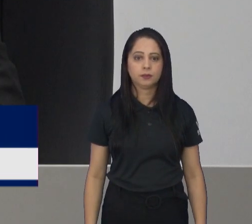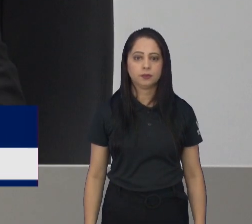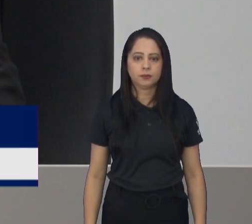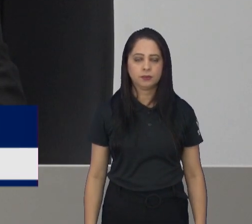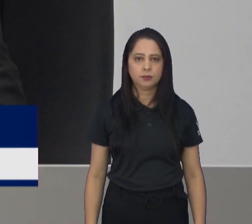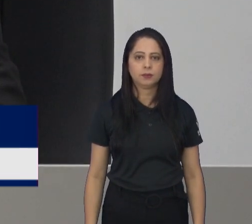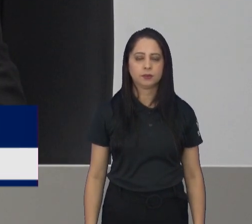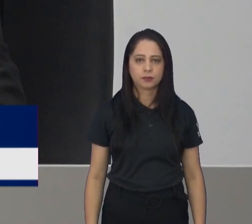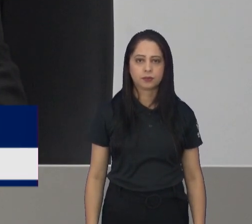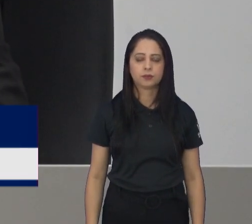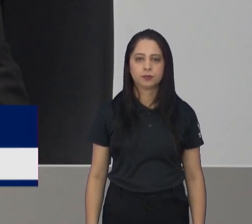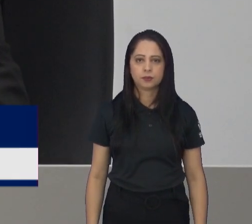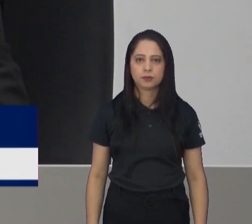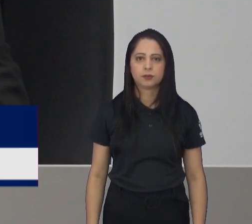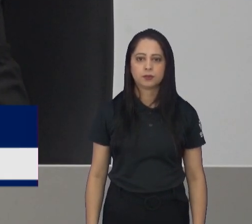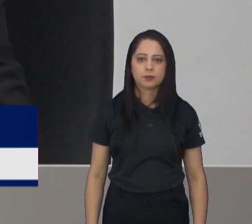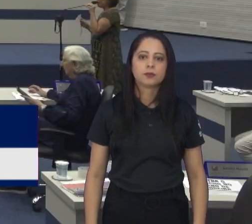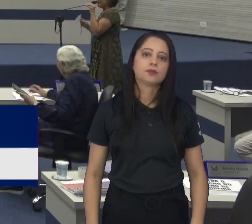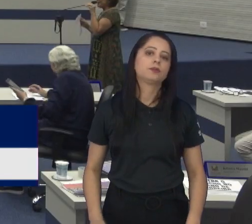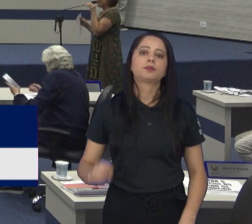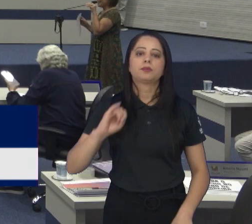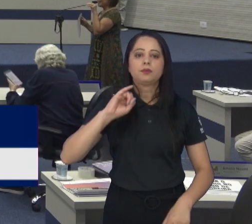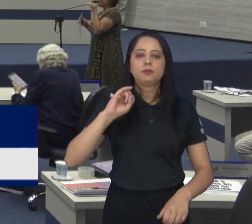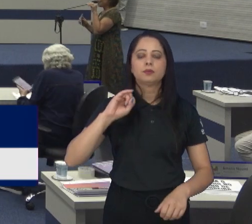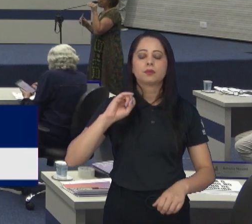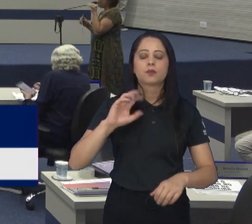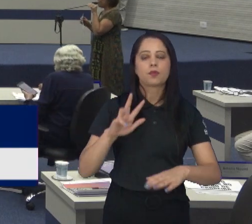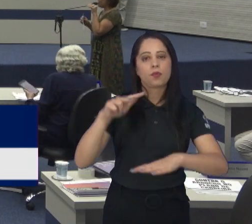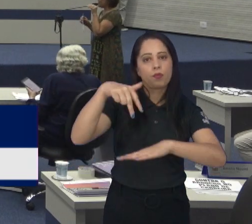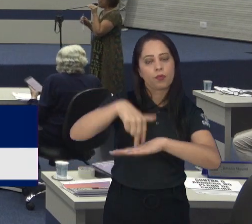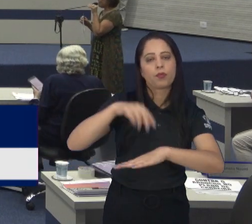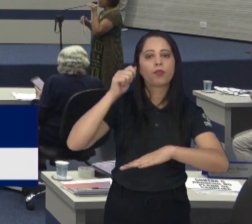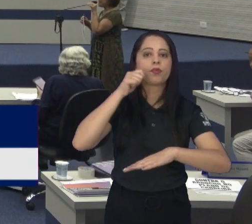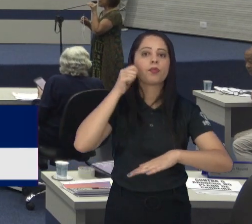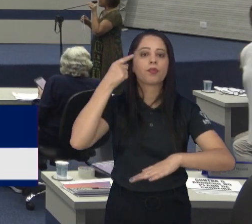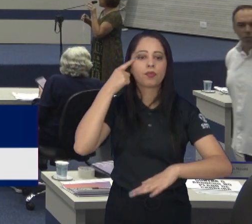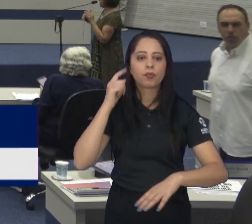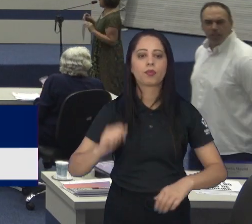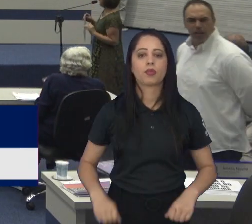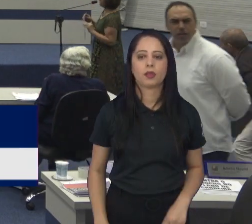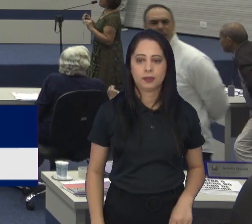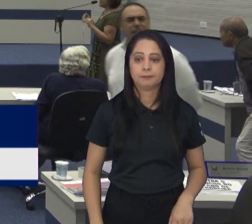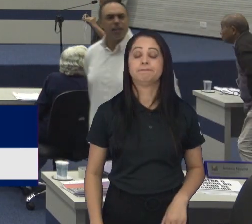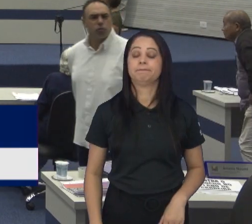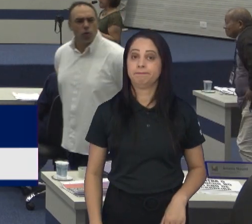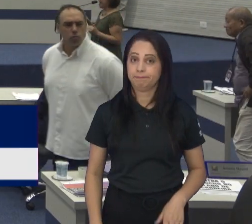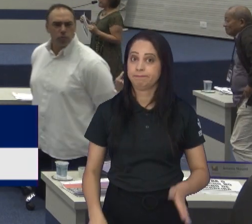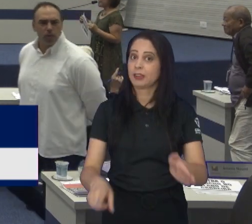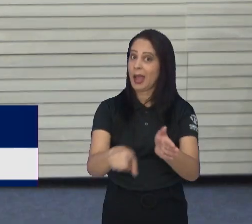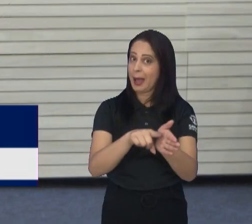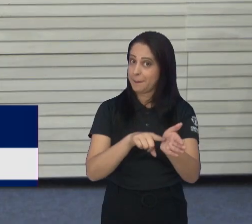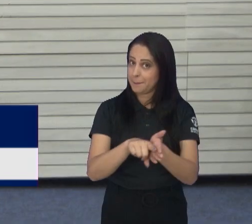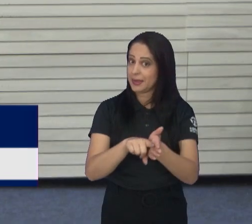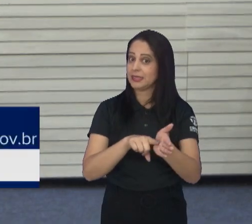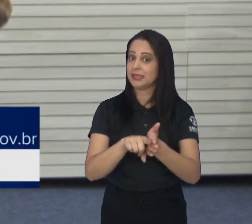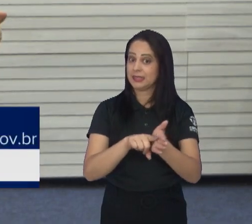Justificativa de votação, vereadora Melanão. Senhor presidente, como a pesquisa mexe com a